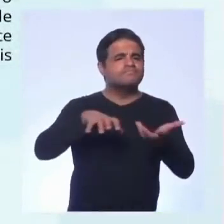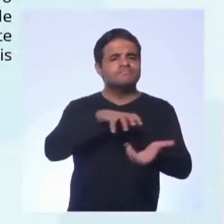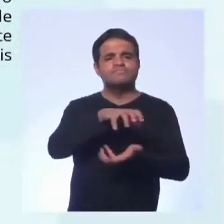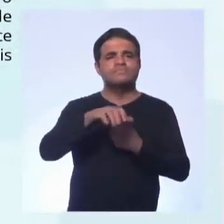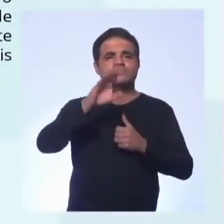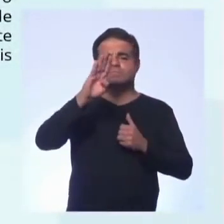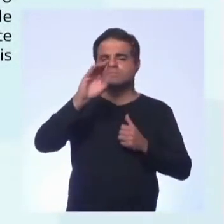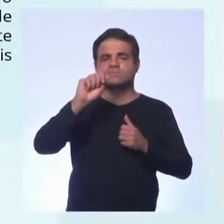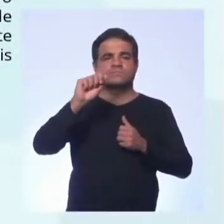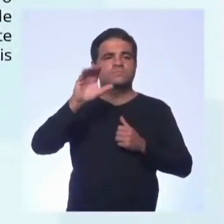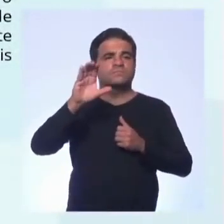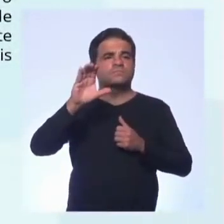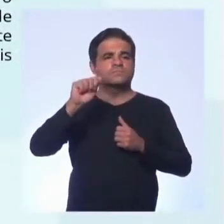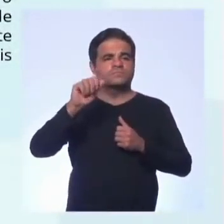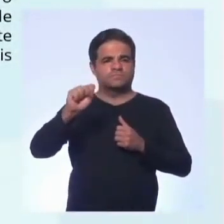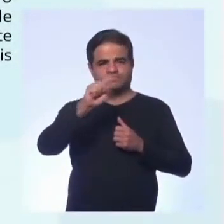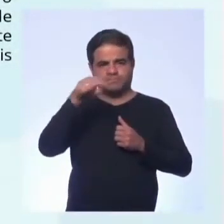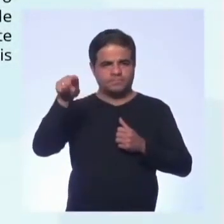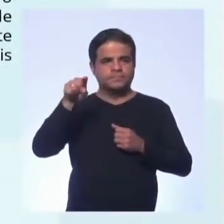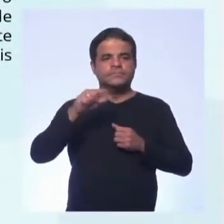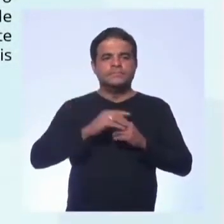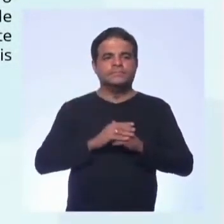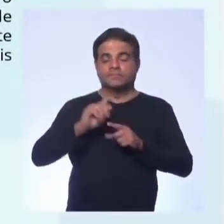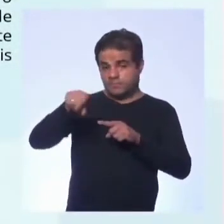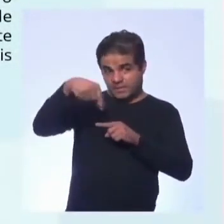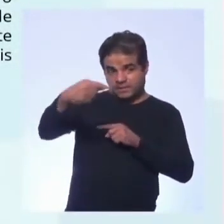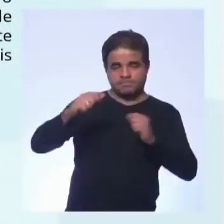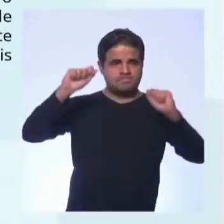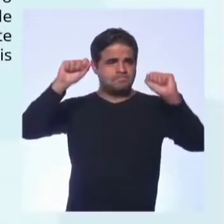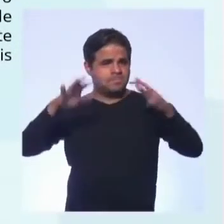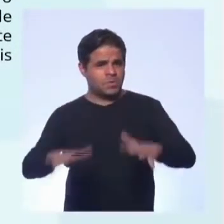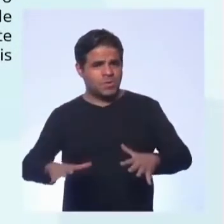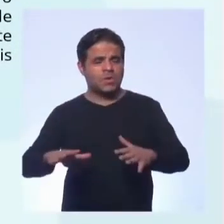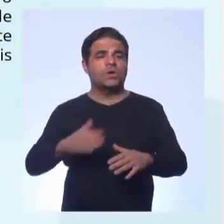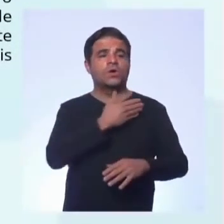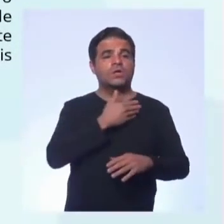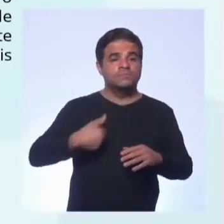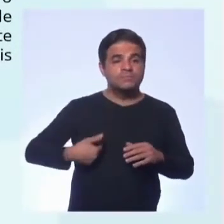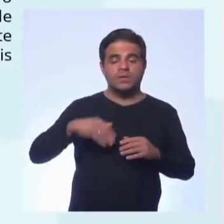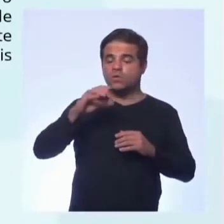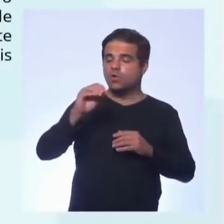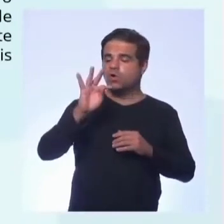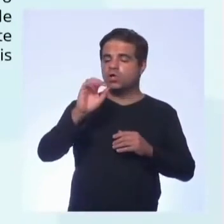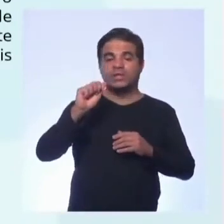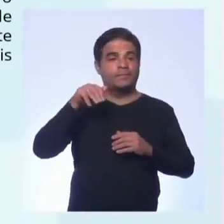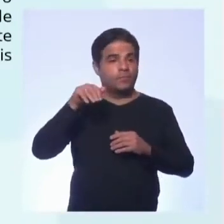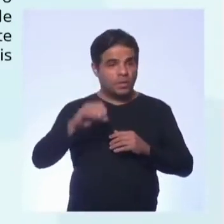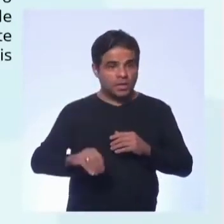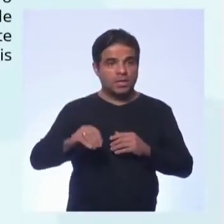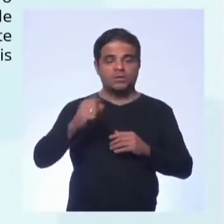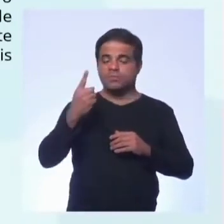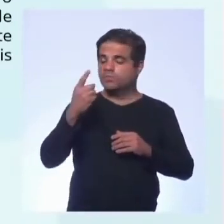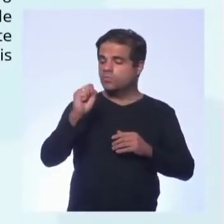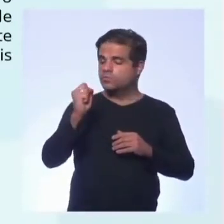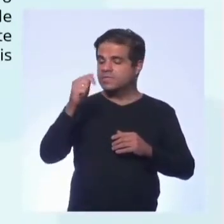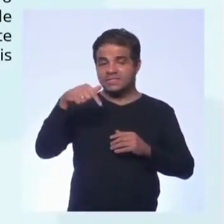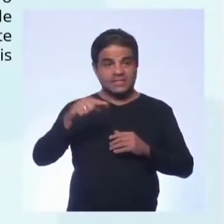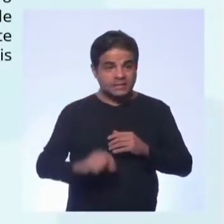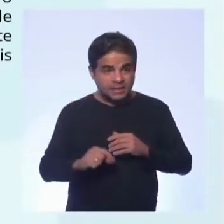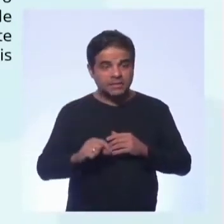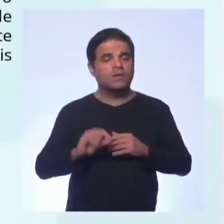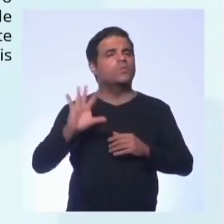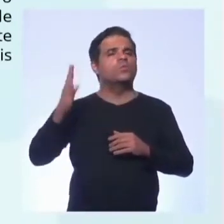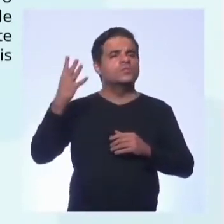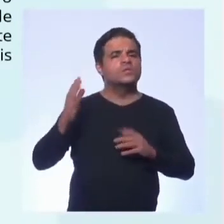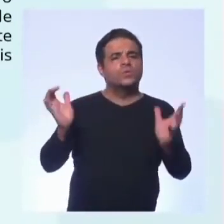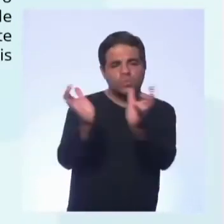Conflito nos Balcãs. Após o declínio do Império Otomano, em 1870,